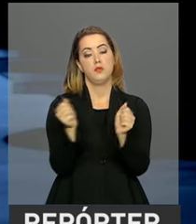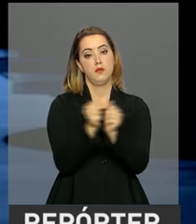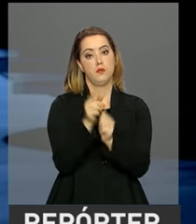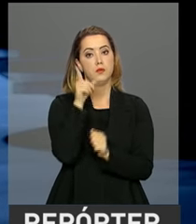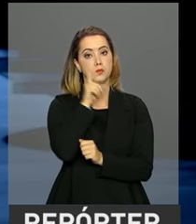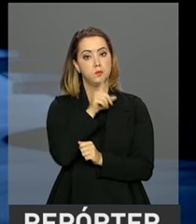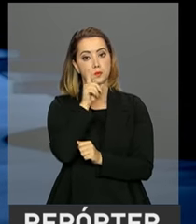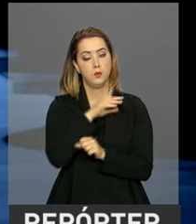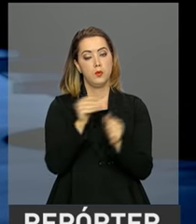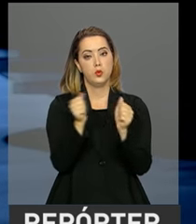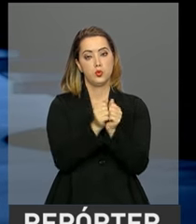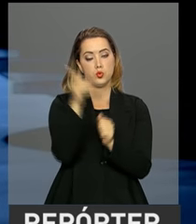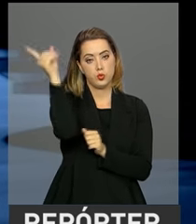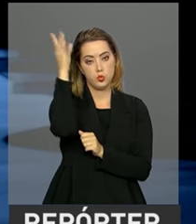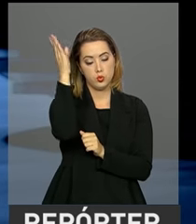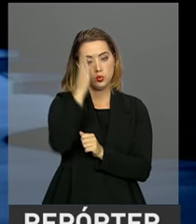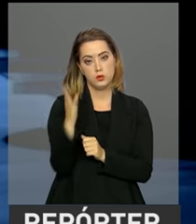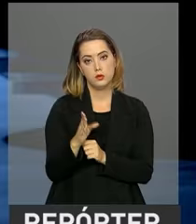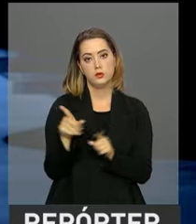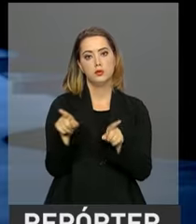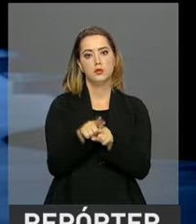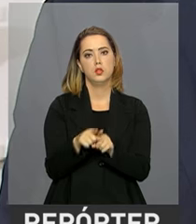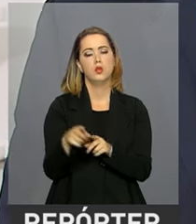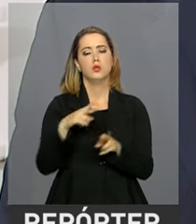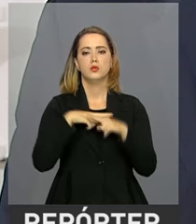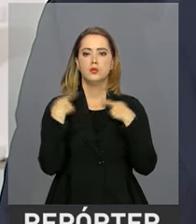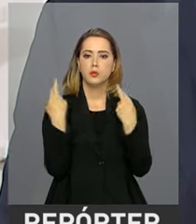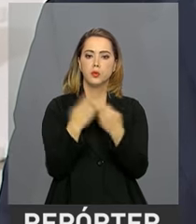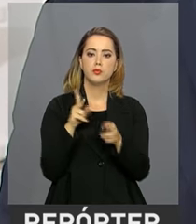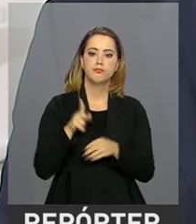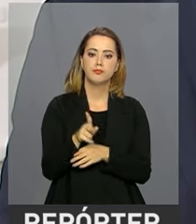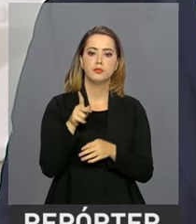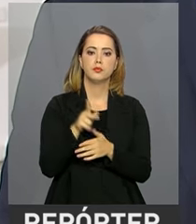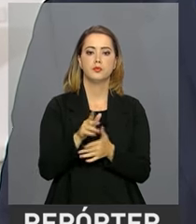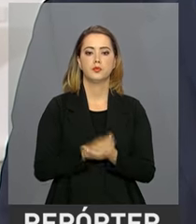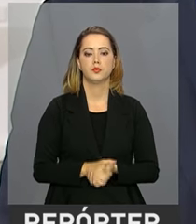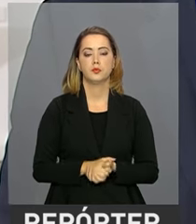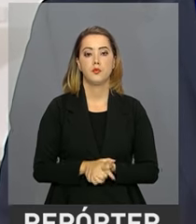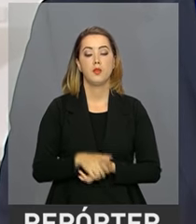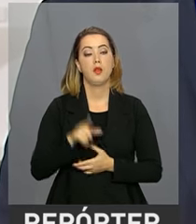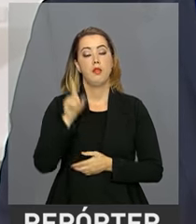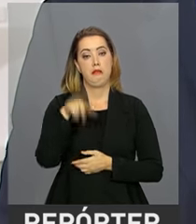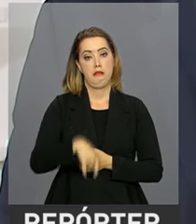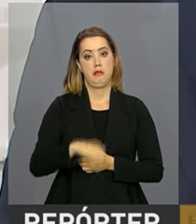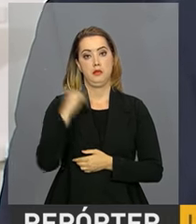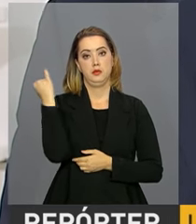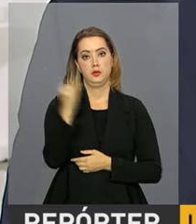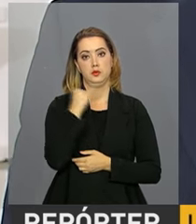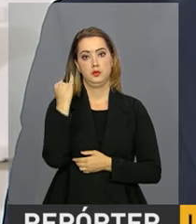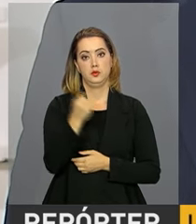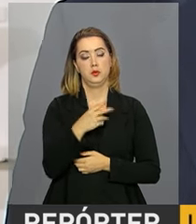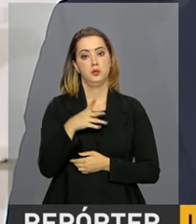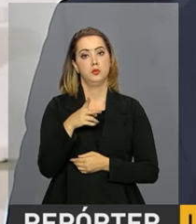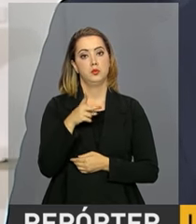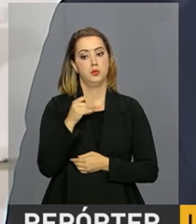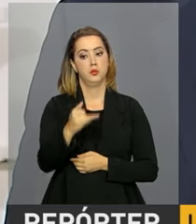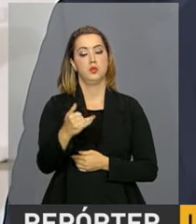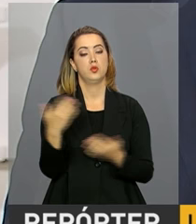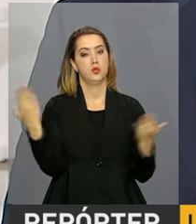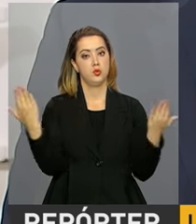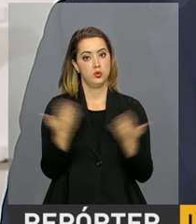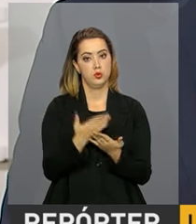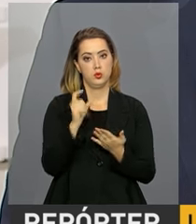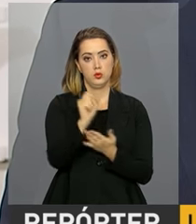dos Estados Unidos, com reuniões regulares. O que é importante de hoje é que as diferentes partes que